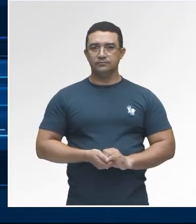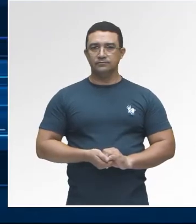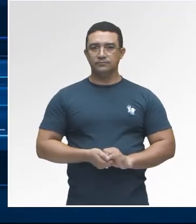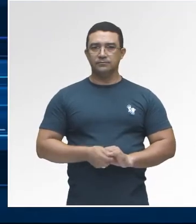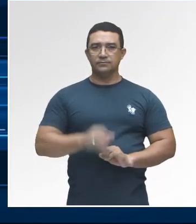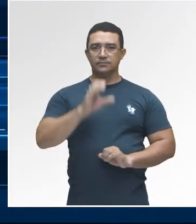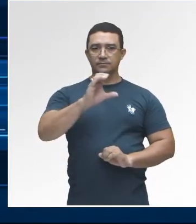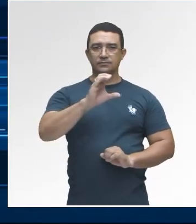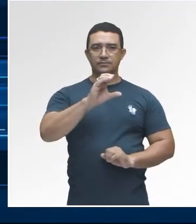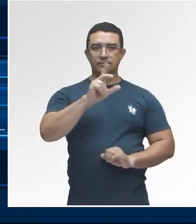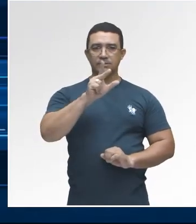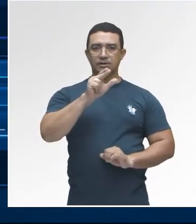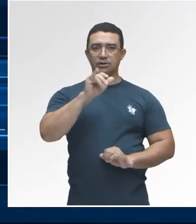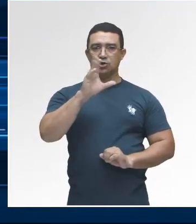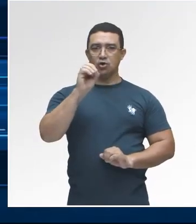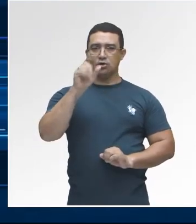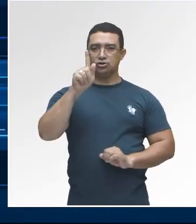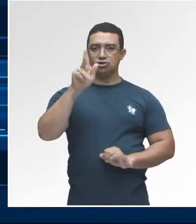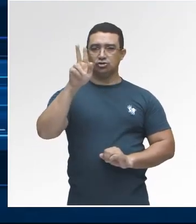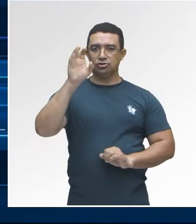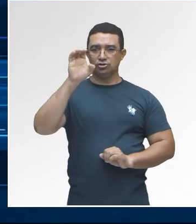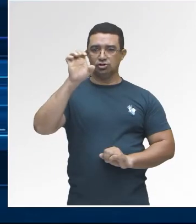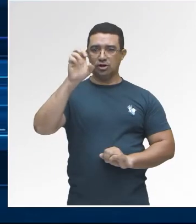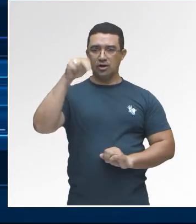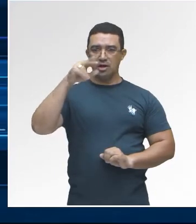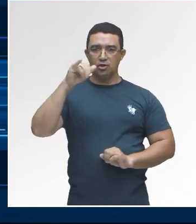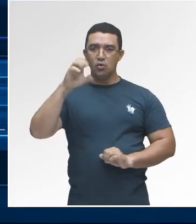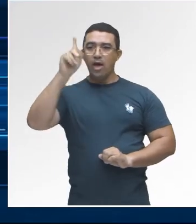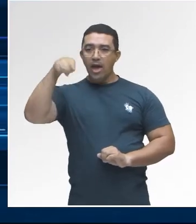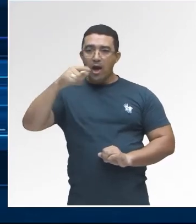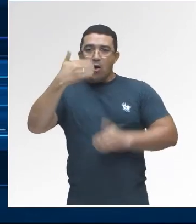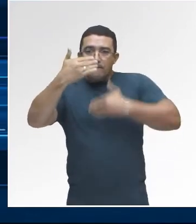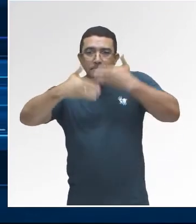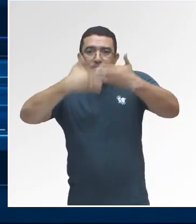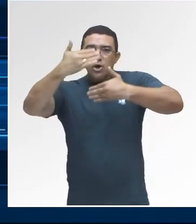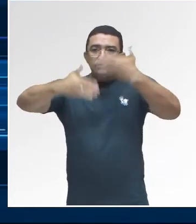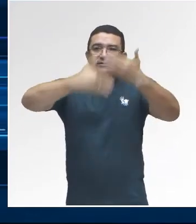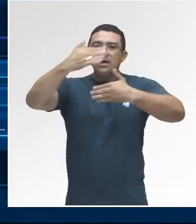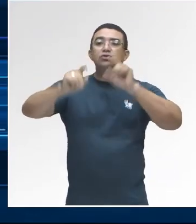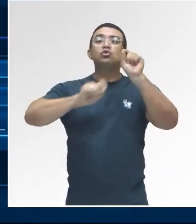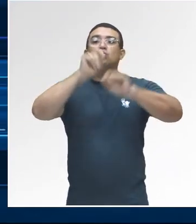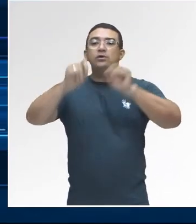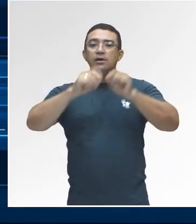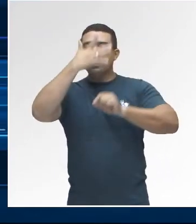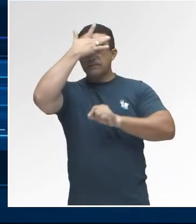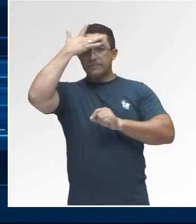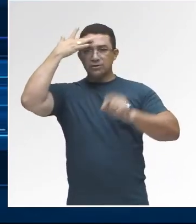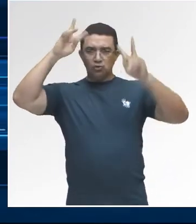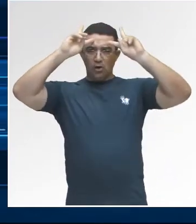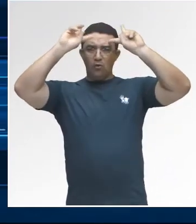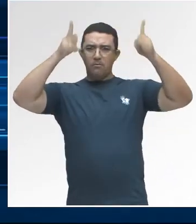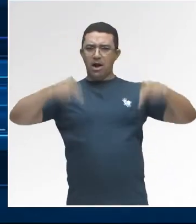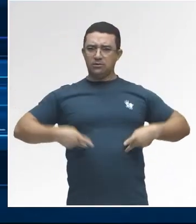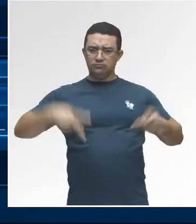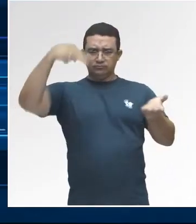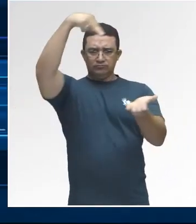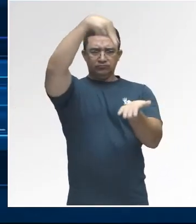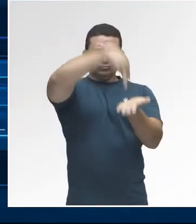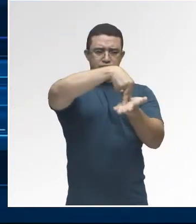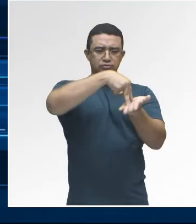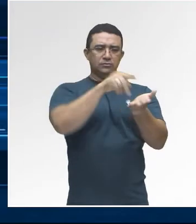esse processo de cryogenic freezing, de congelamento, né, com criogenia, freezing, é o processo